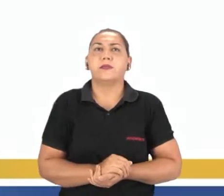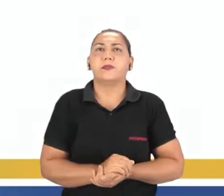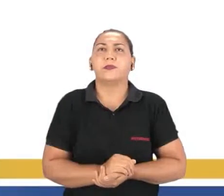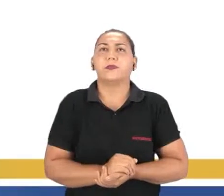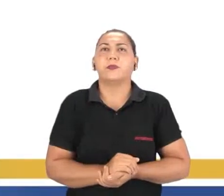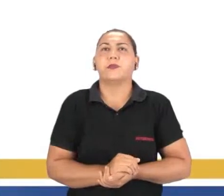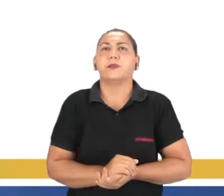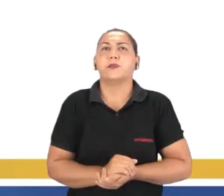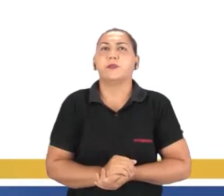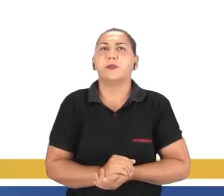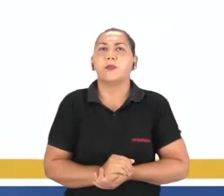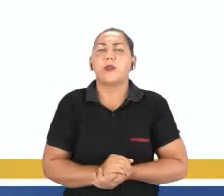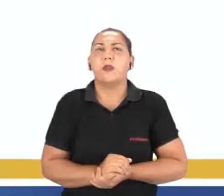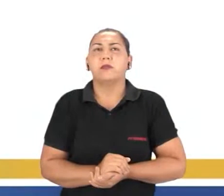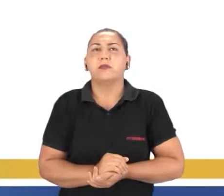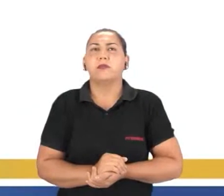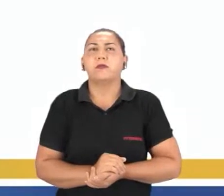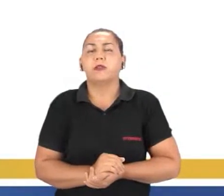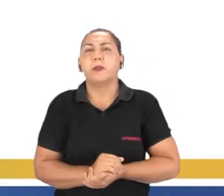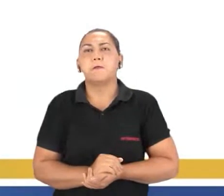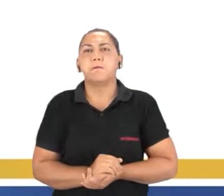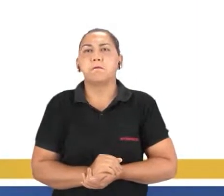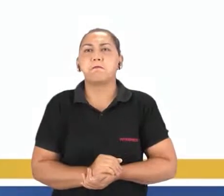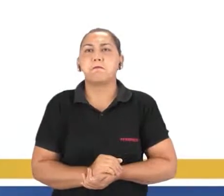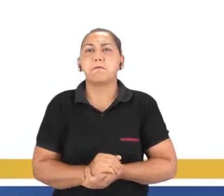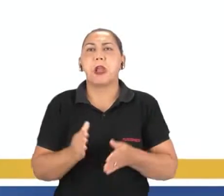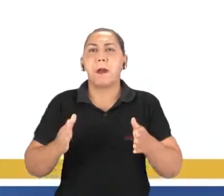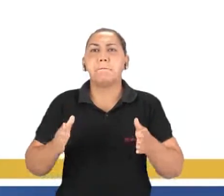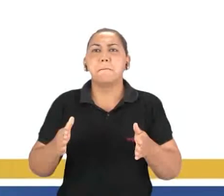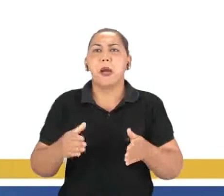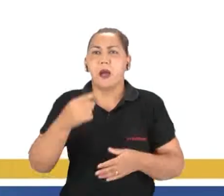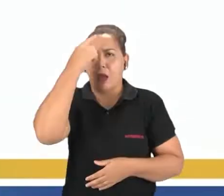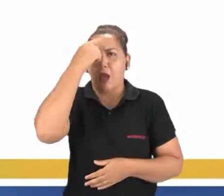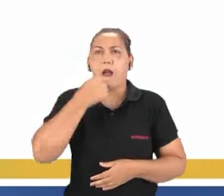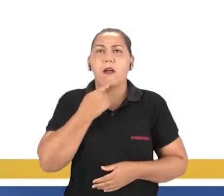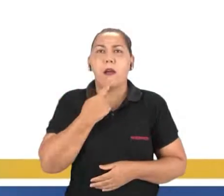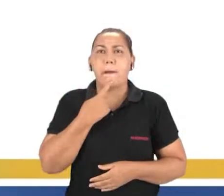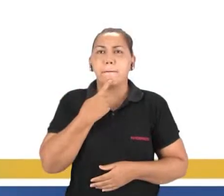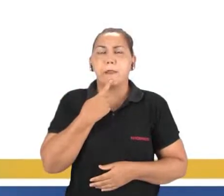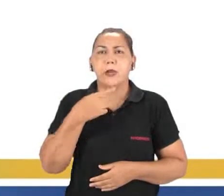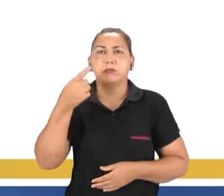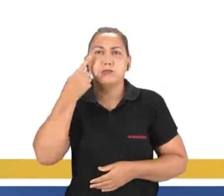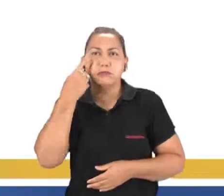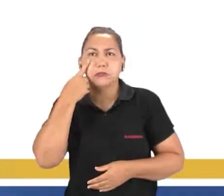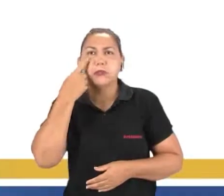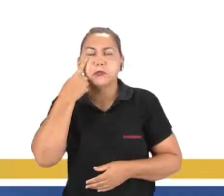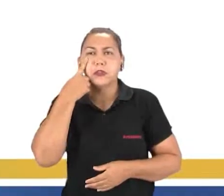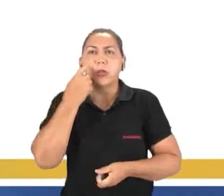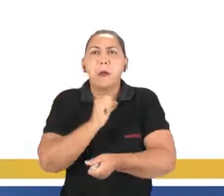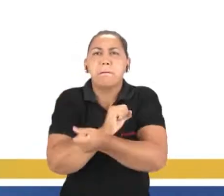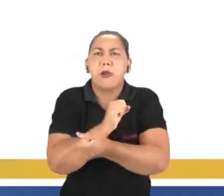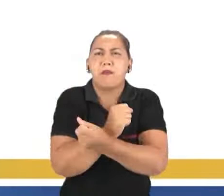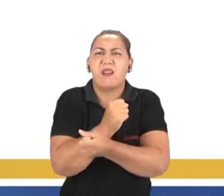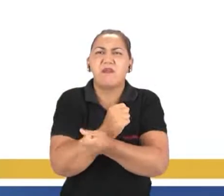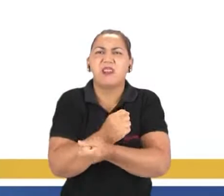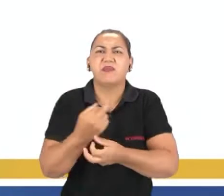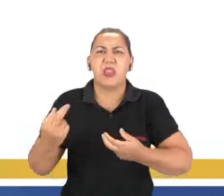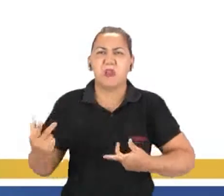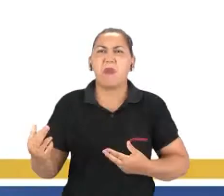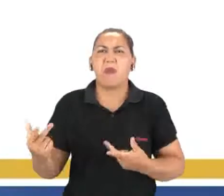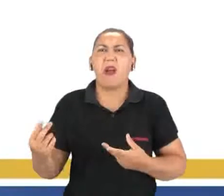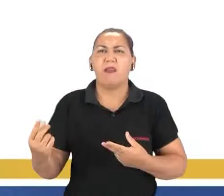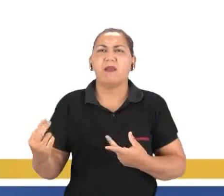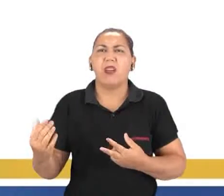que o africano escravizado era acorrentado durante o período da escravidão, tá? No período colonial